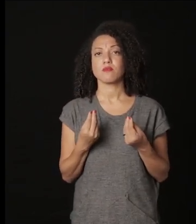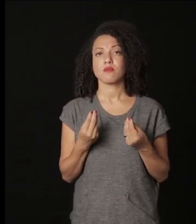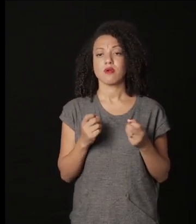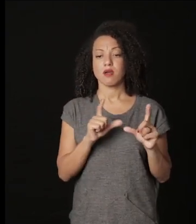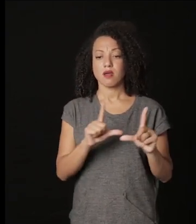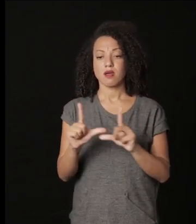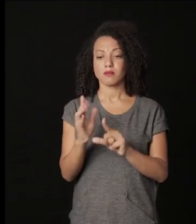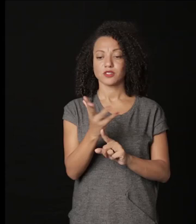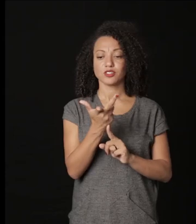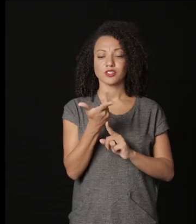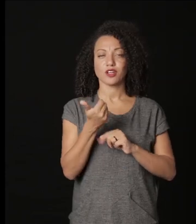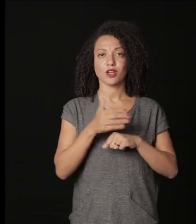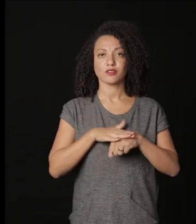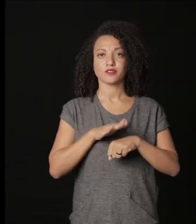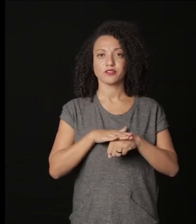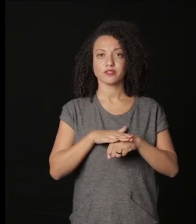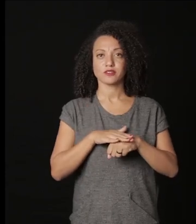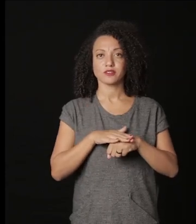de